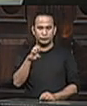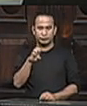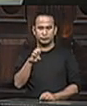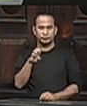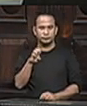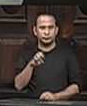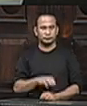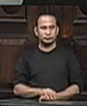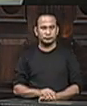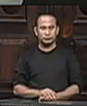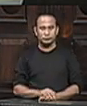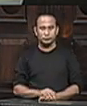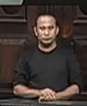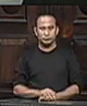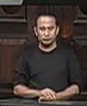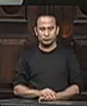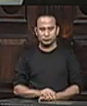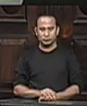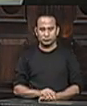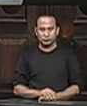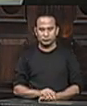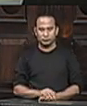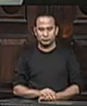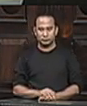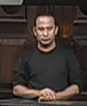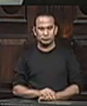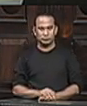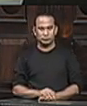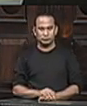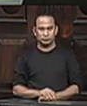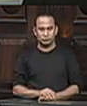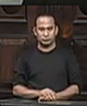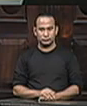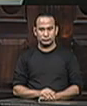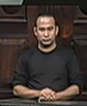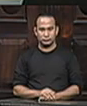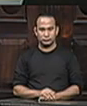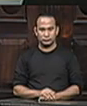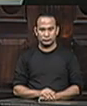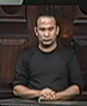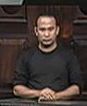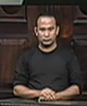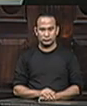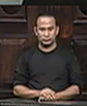Acompanho o voto do relator, senhor presidente. Deputado Luiz Martins.